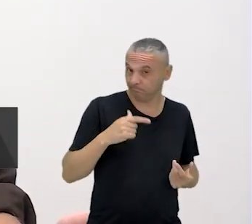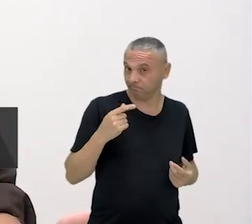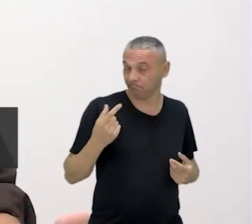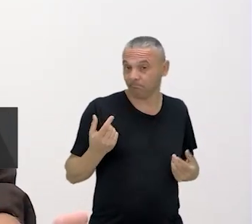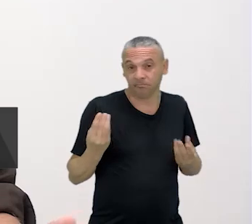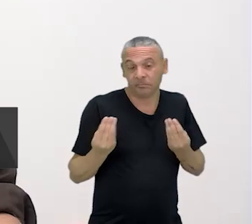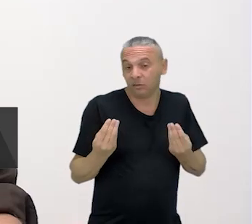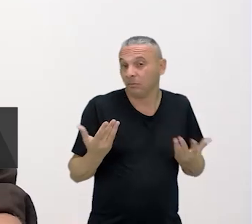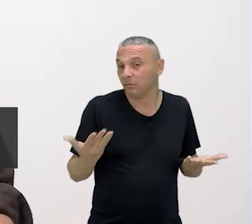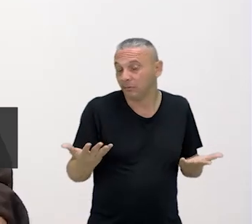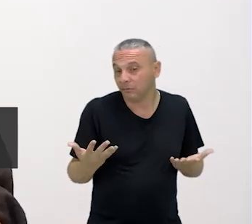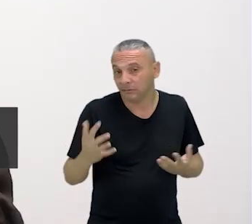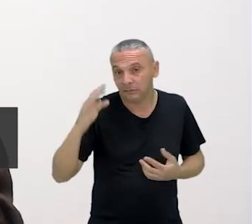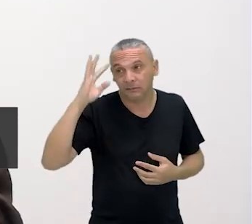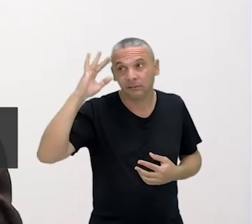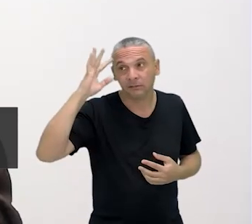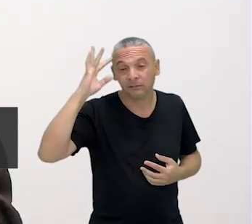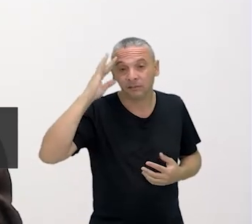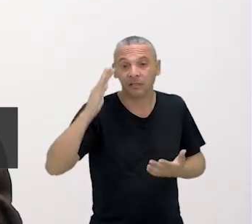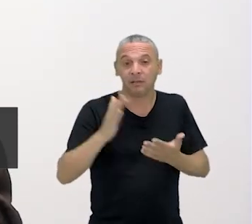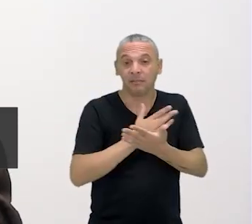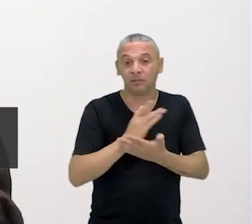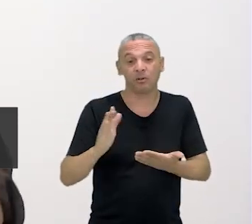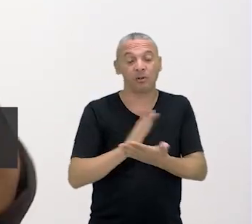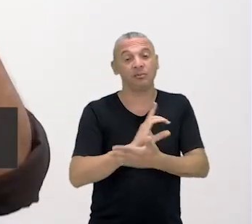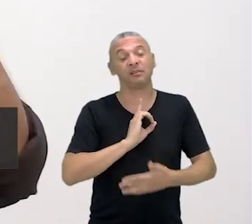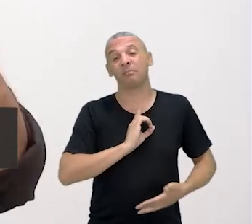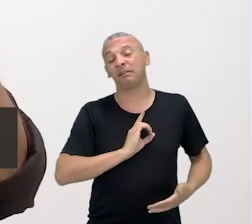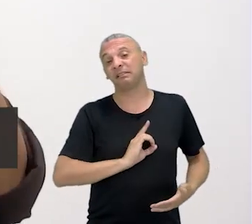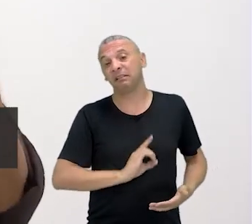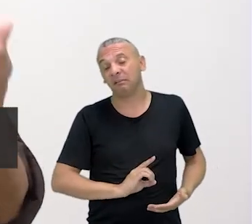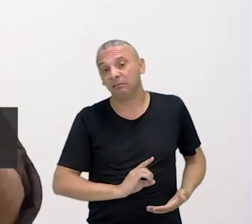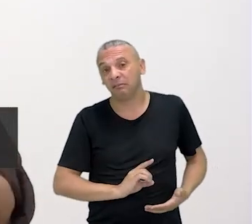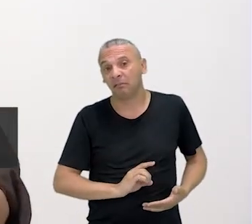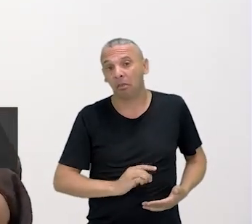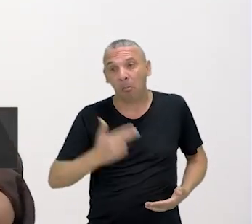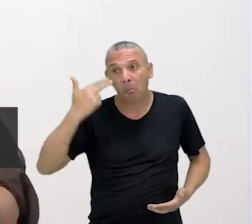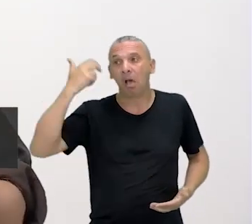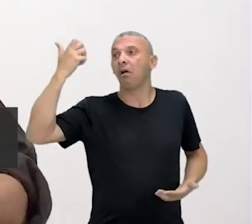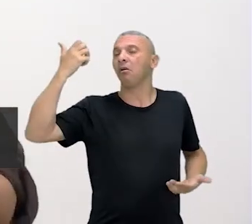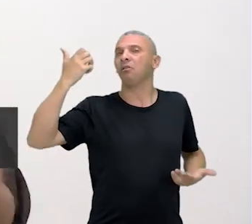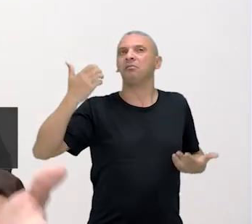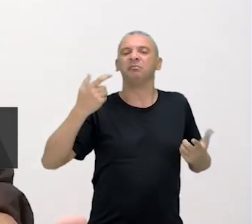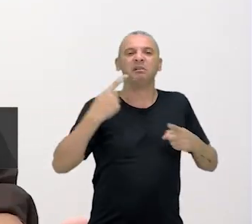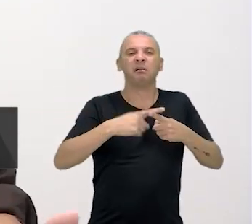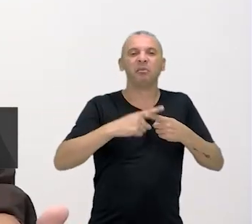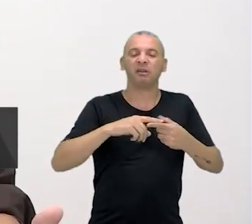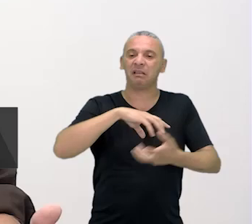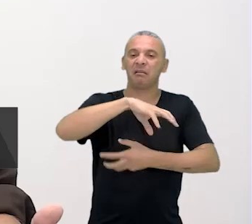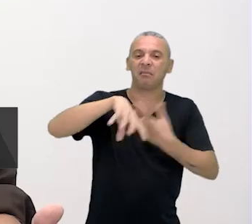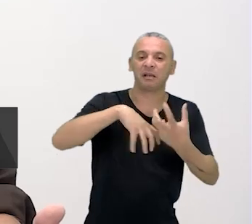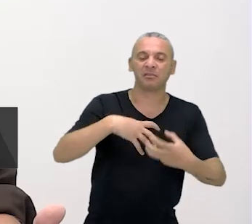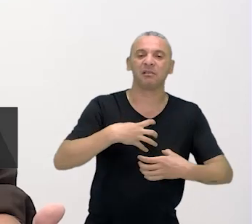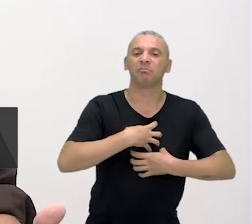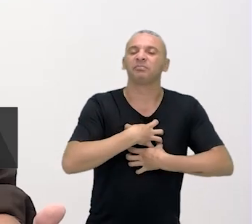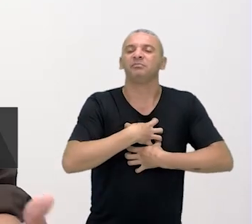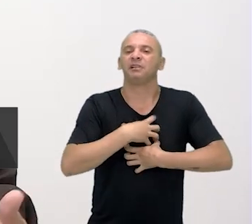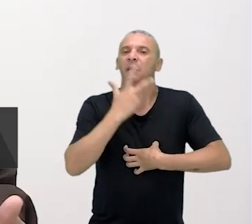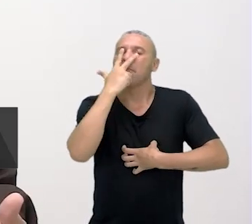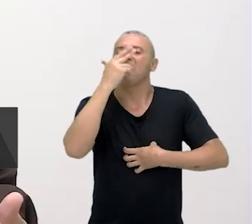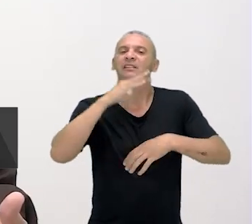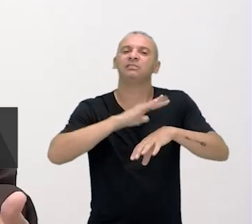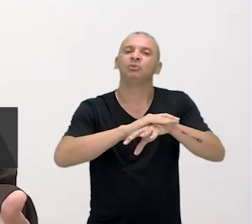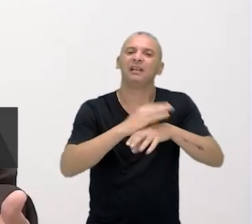que você faz? Você entra em depressão, você se mata, né? Suicida e tal. Uma sociedade doentia,